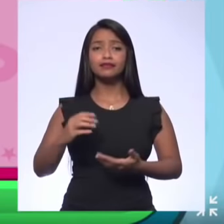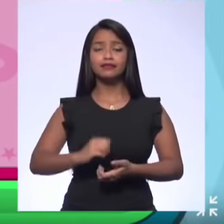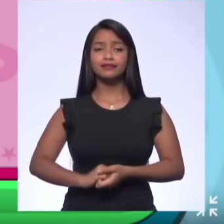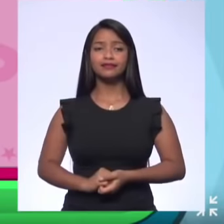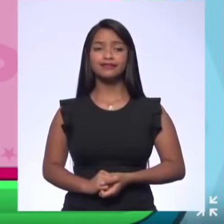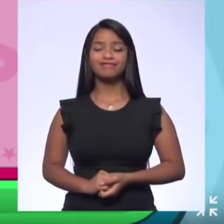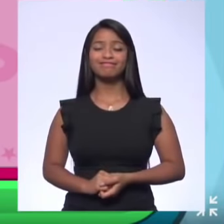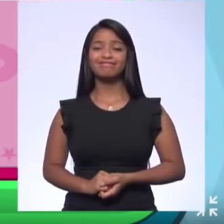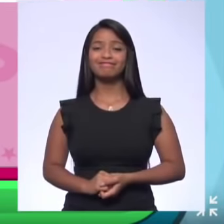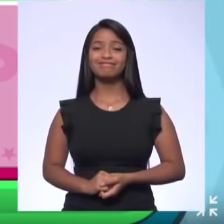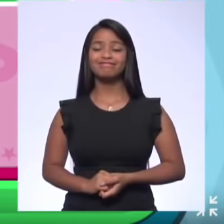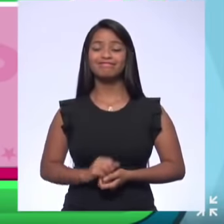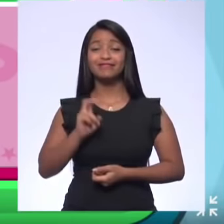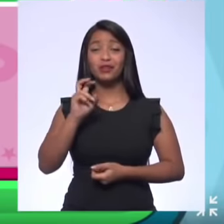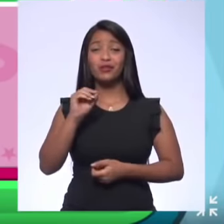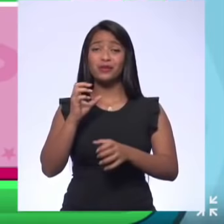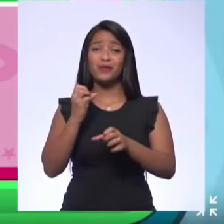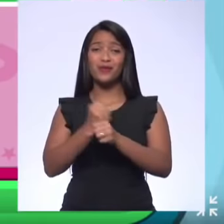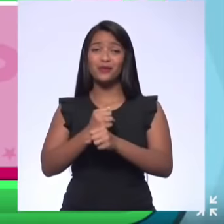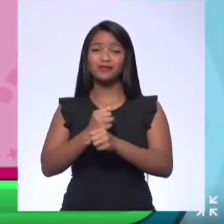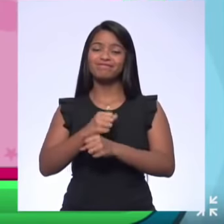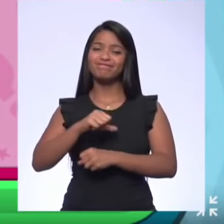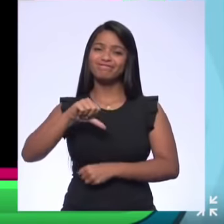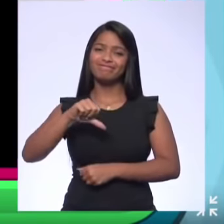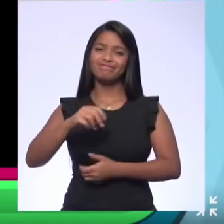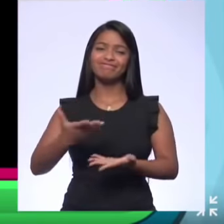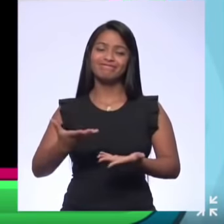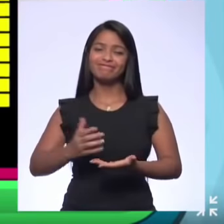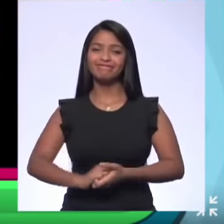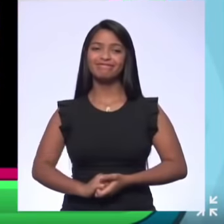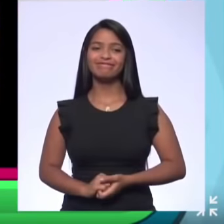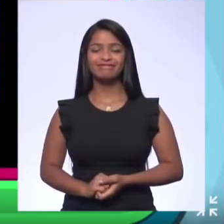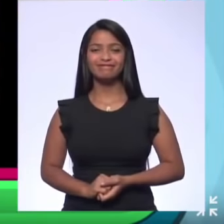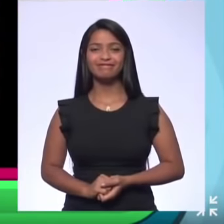Fala de uma... 50 pontos, 50 points.